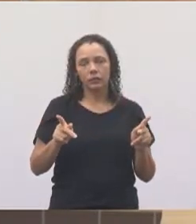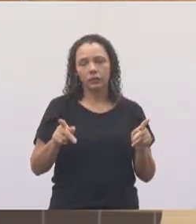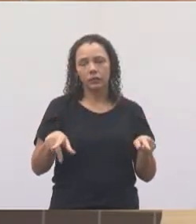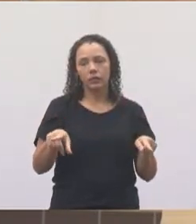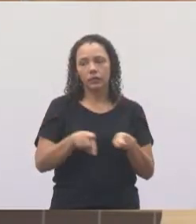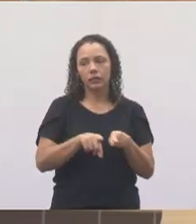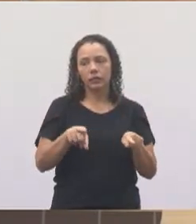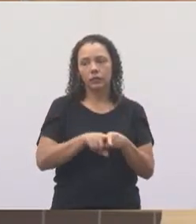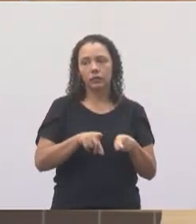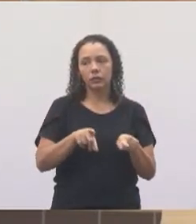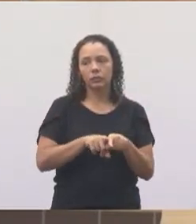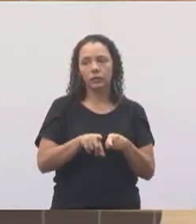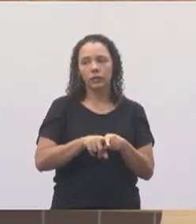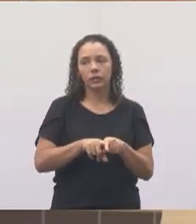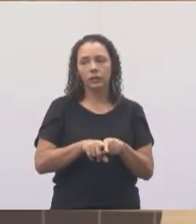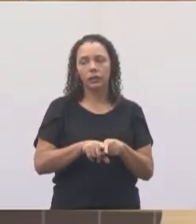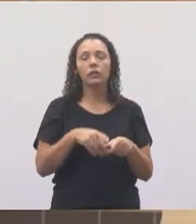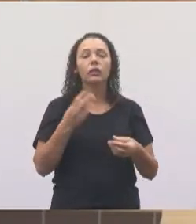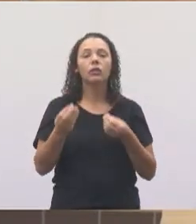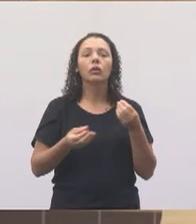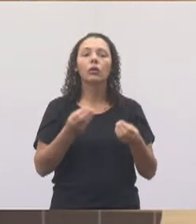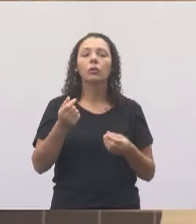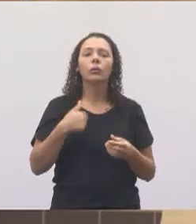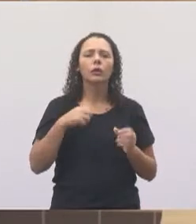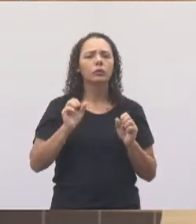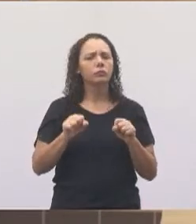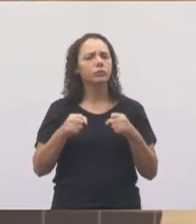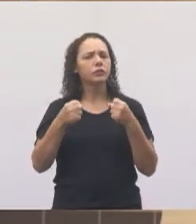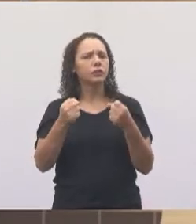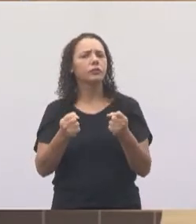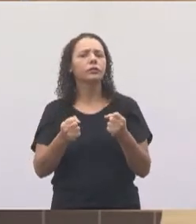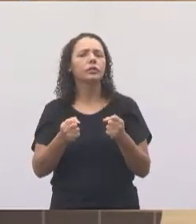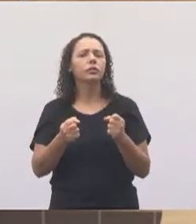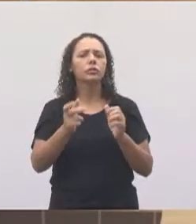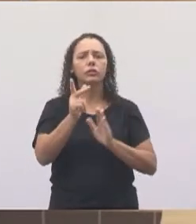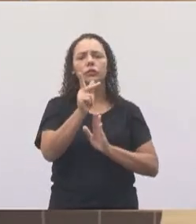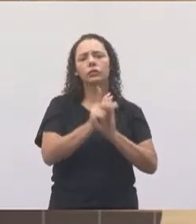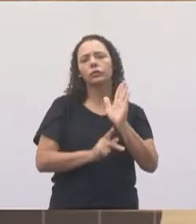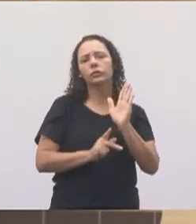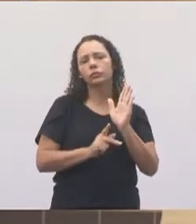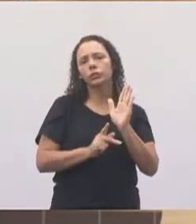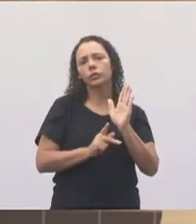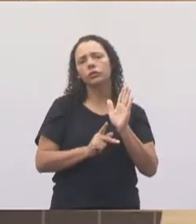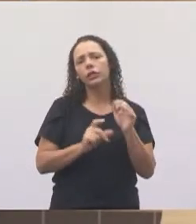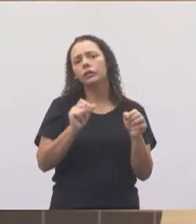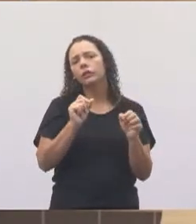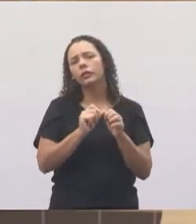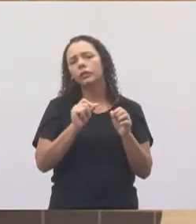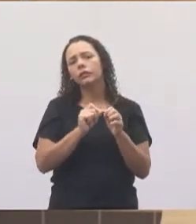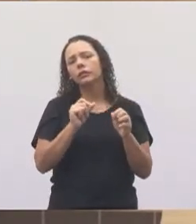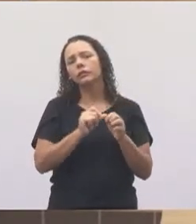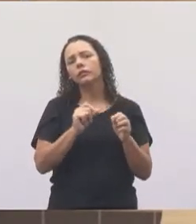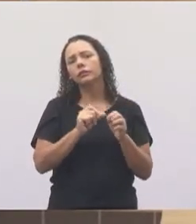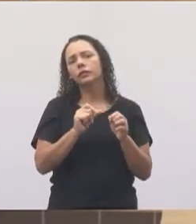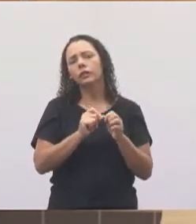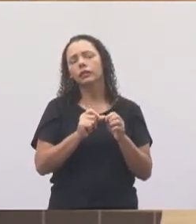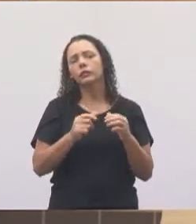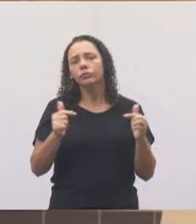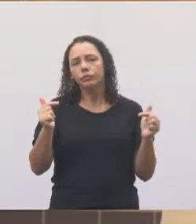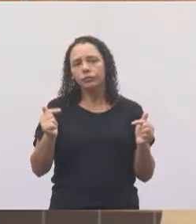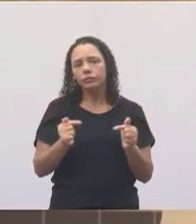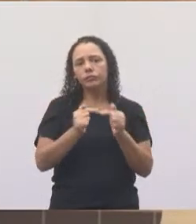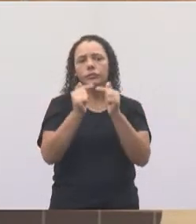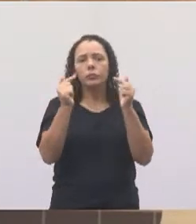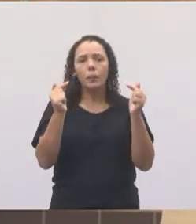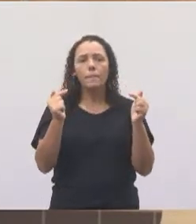encontro de como eu defendi nessa tribuna, no projeto que fez incidir